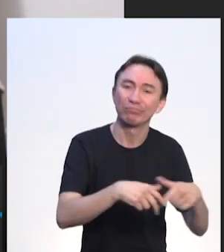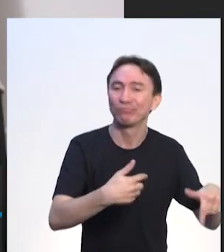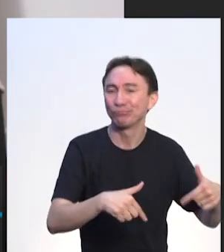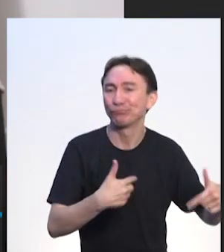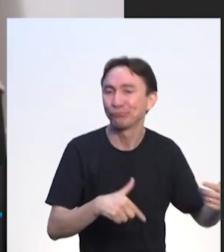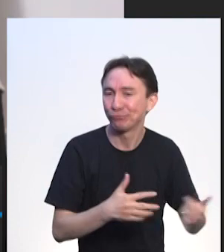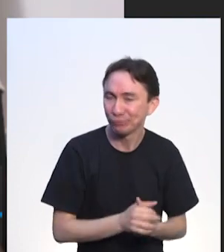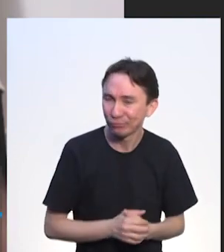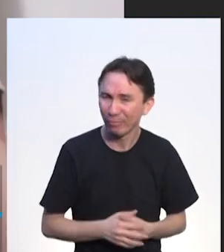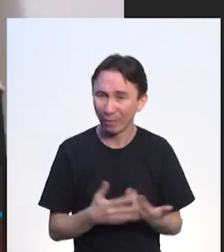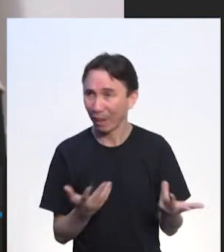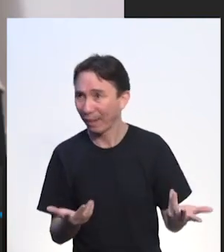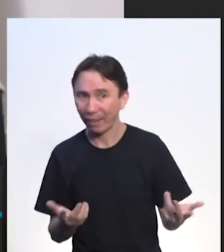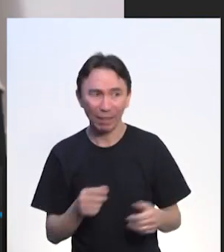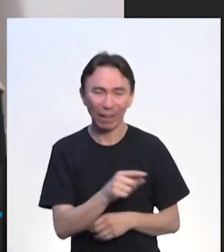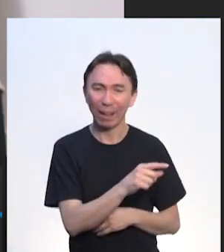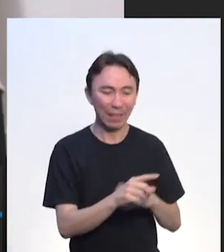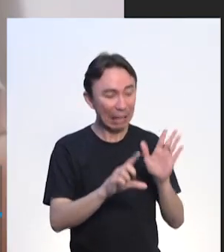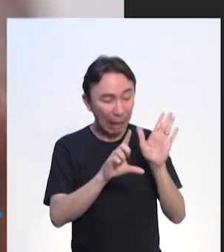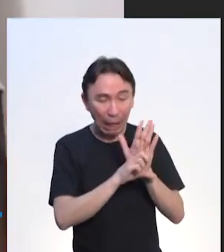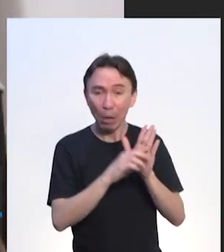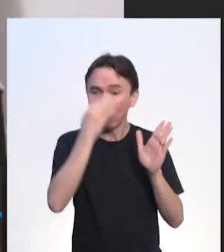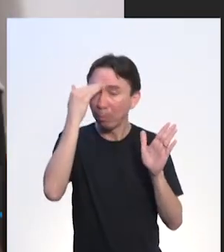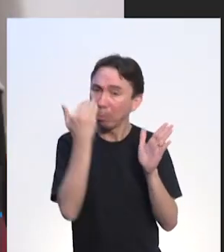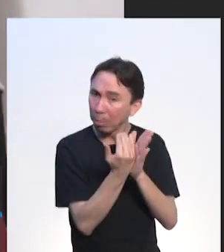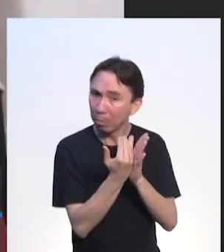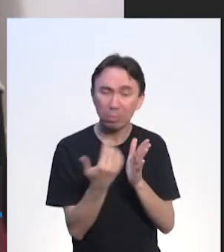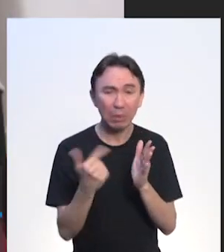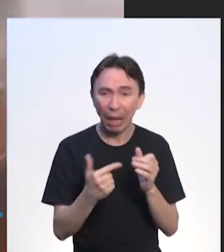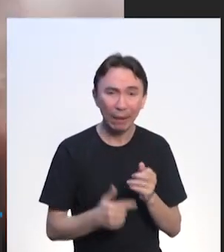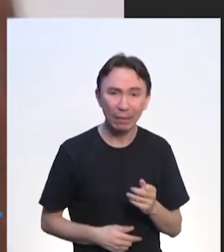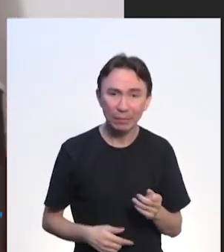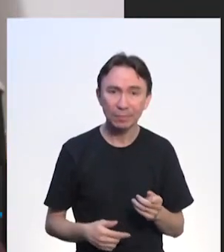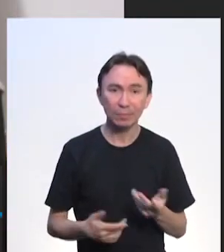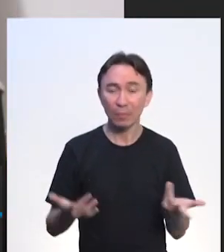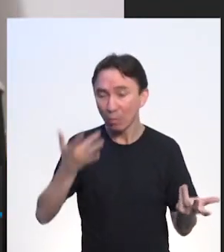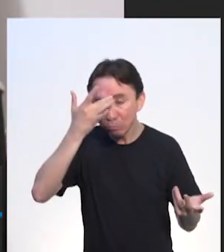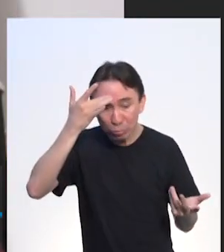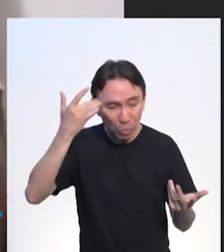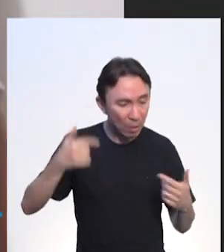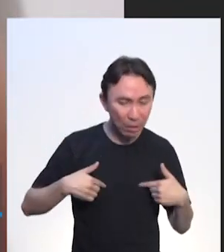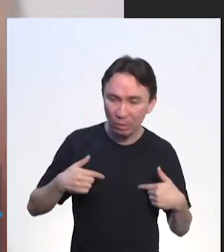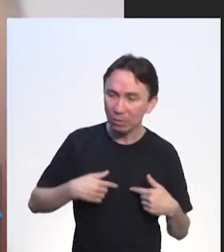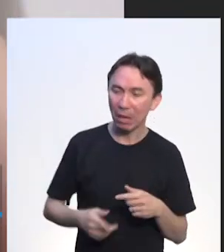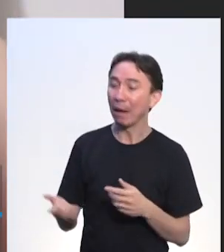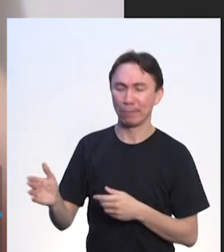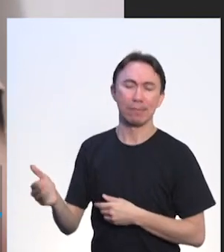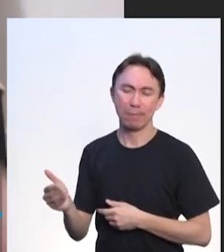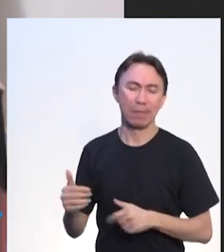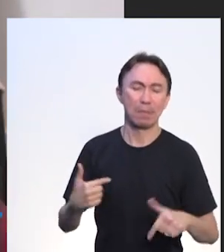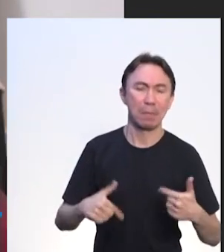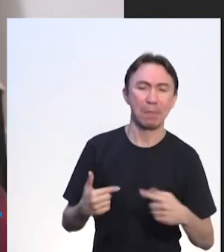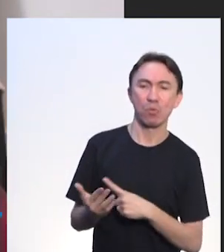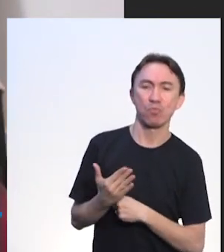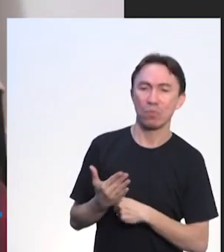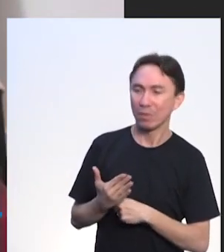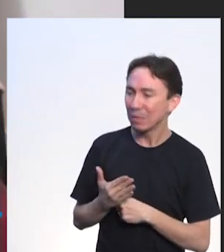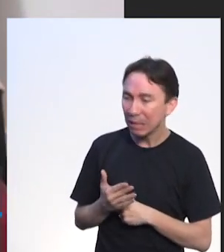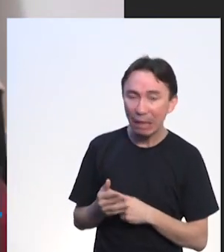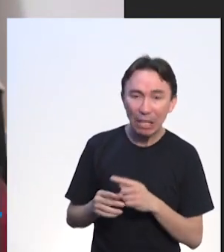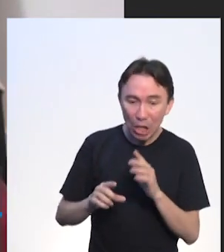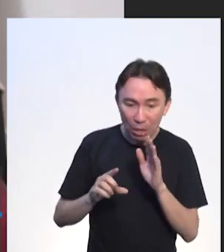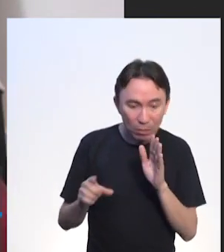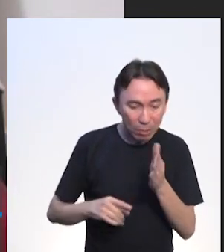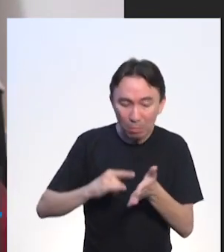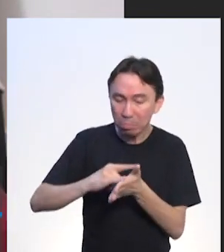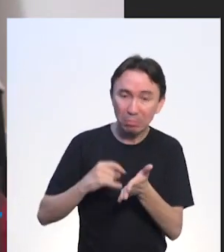trabalha para alguém sem a garantia dos seus direitos, é contra a lei. Tá? Então, vamos lá. A gente